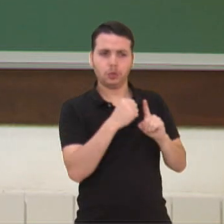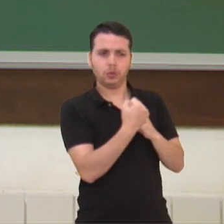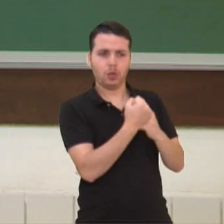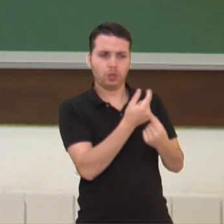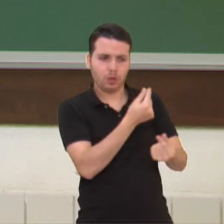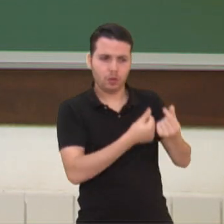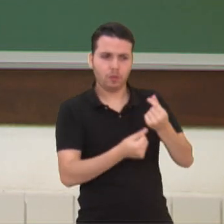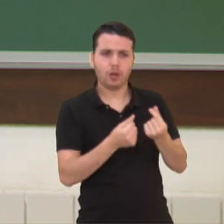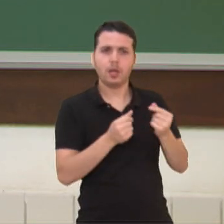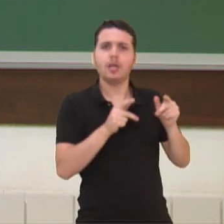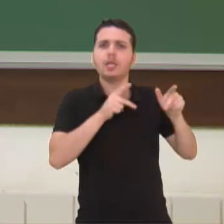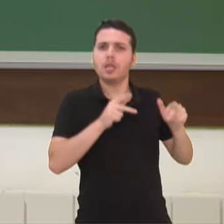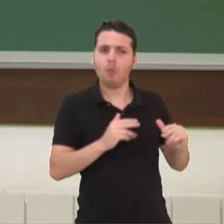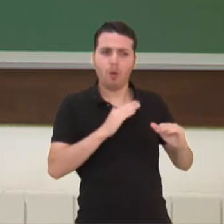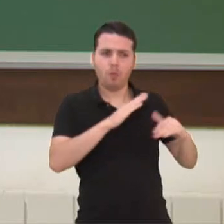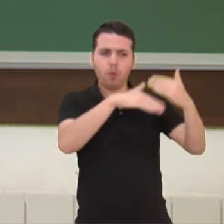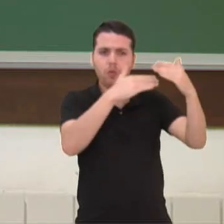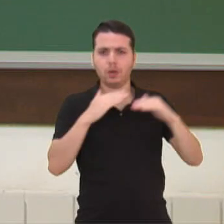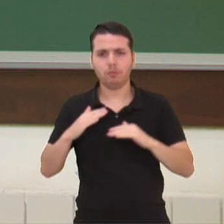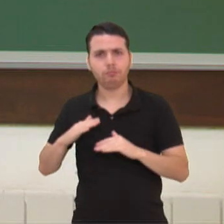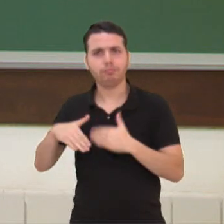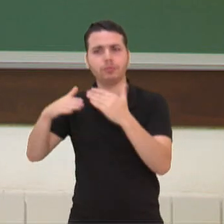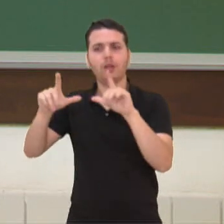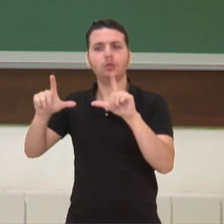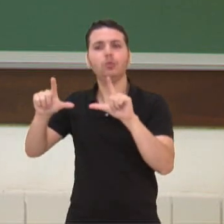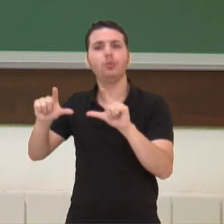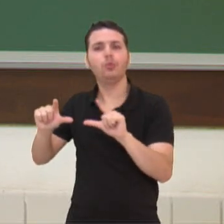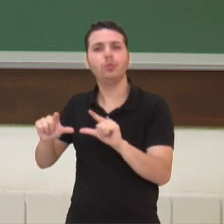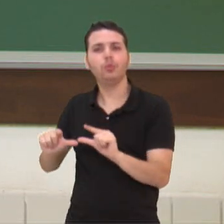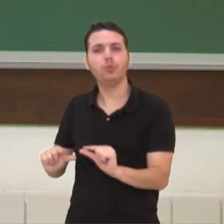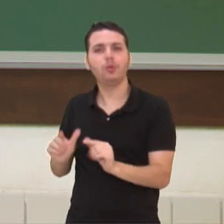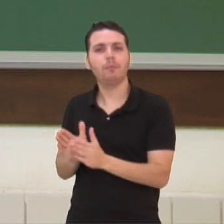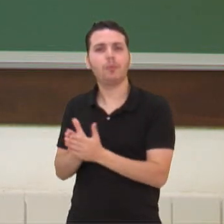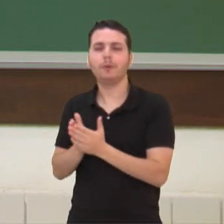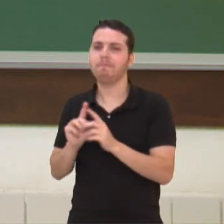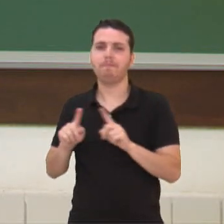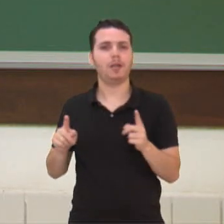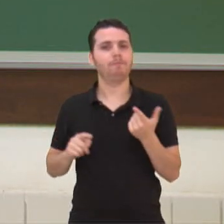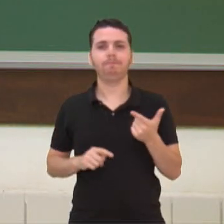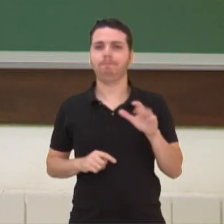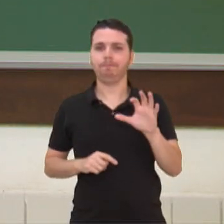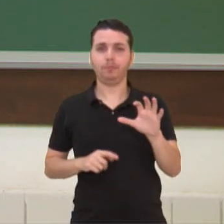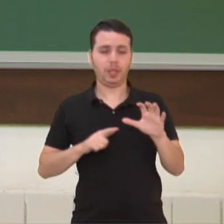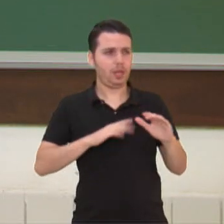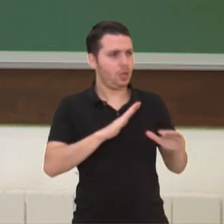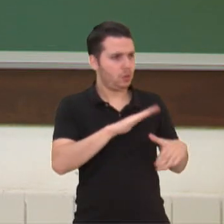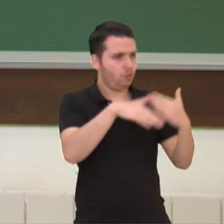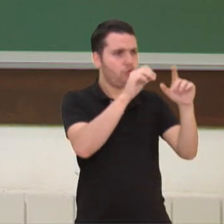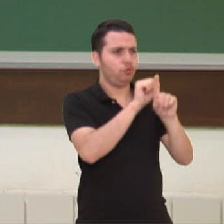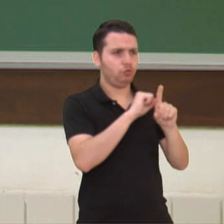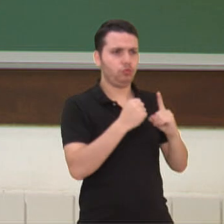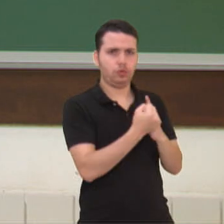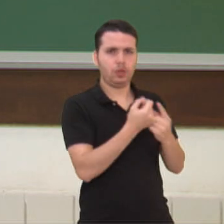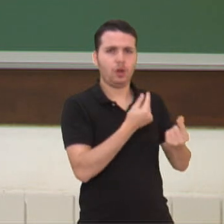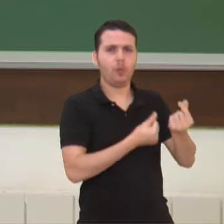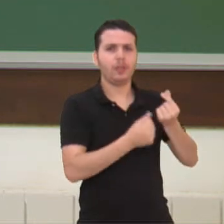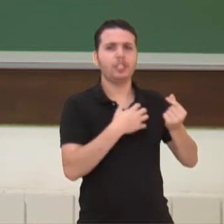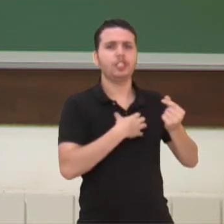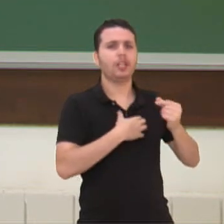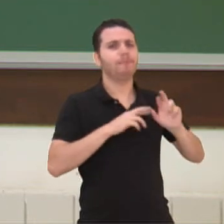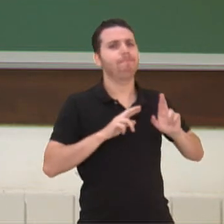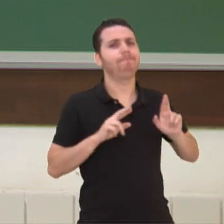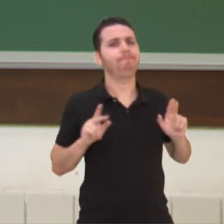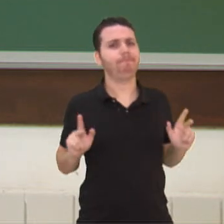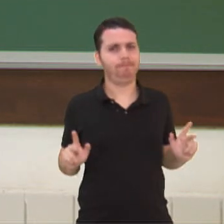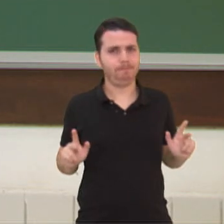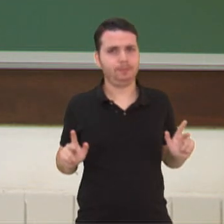igual, homogêneo, mas nós não temos isso, nós temos um desenvolvimento socioeconômico bem heterogêneo, bem